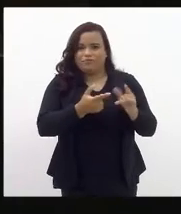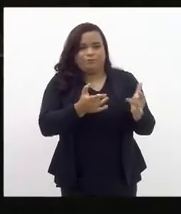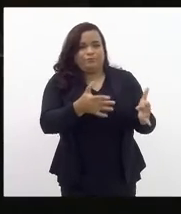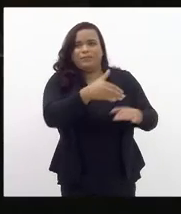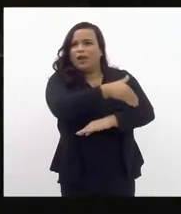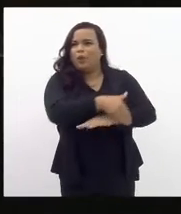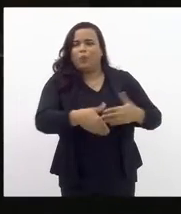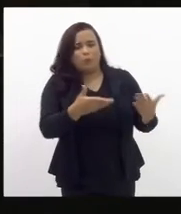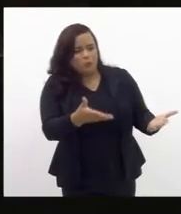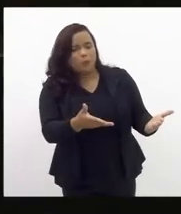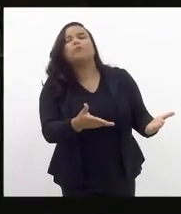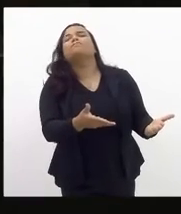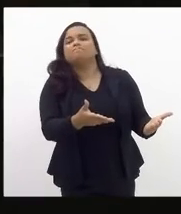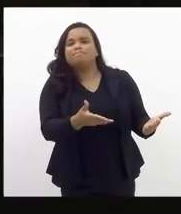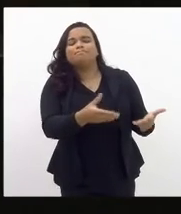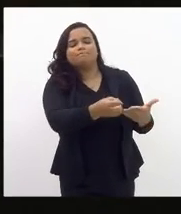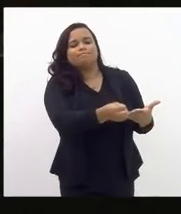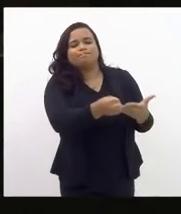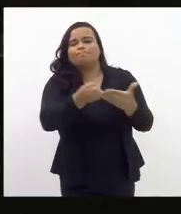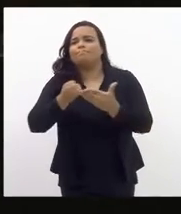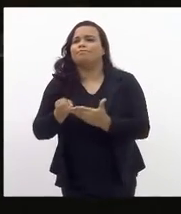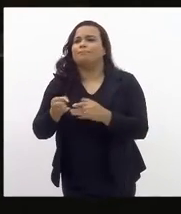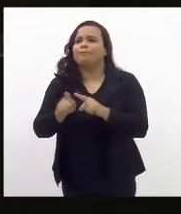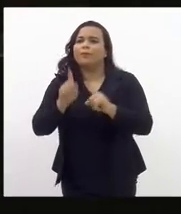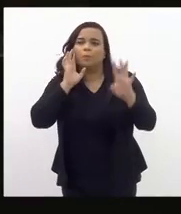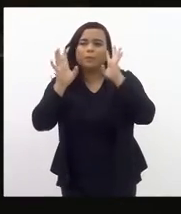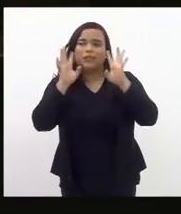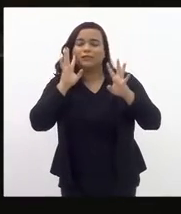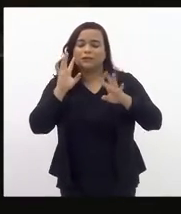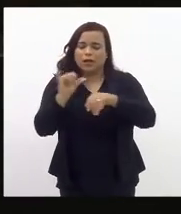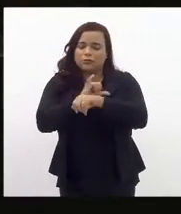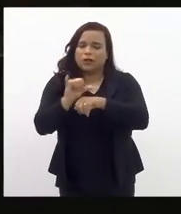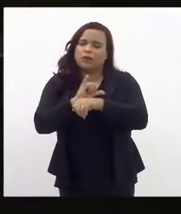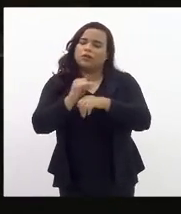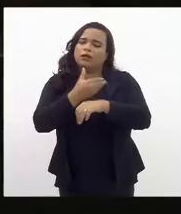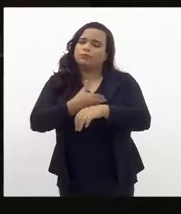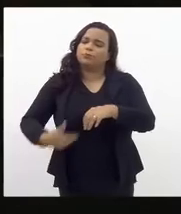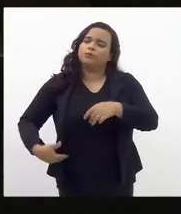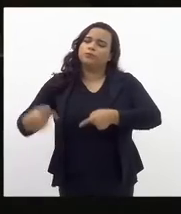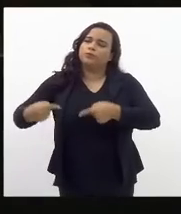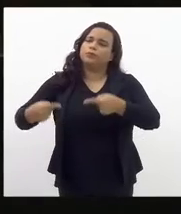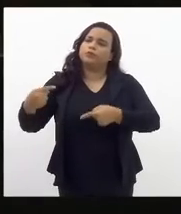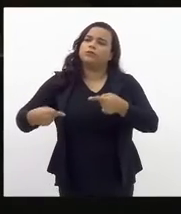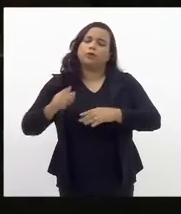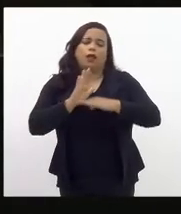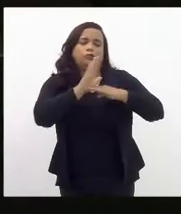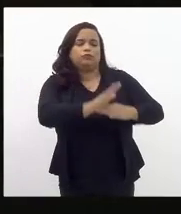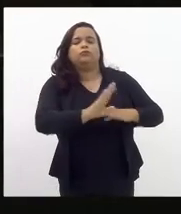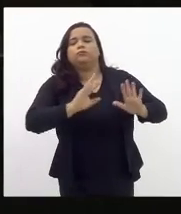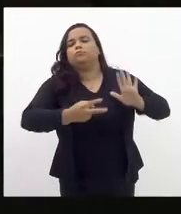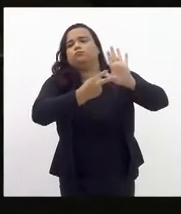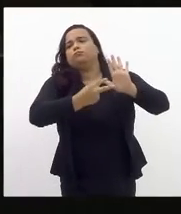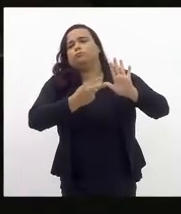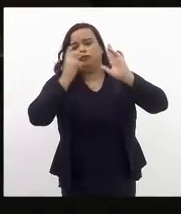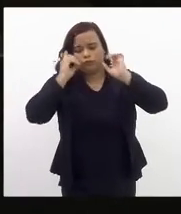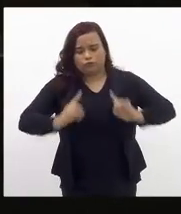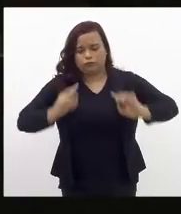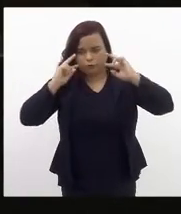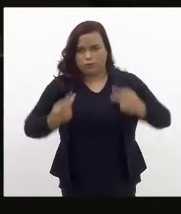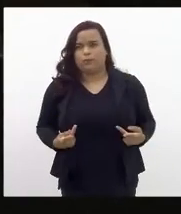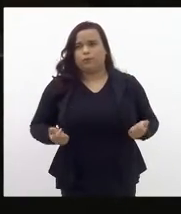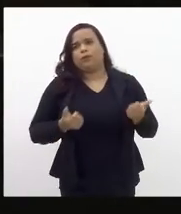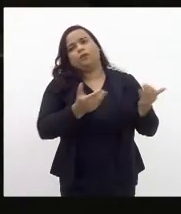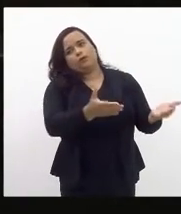só isso, em pensar políticas públicas que reconheçam a dignidade humana dessas adolescentes. Então,